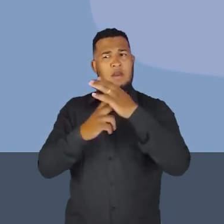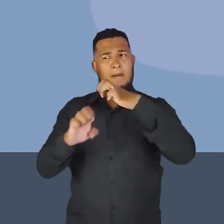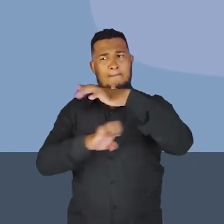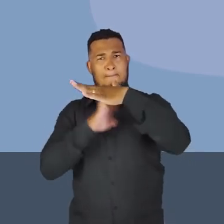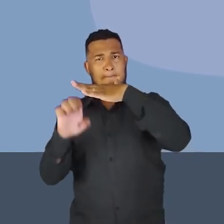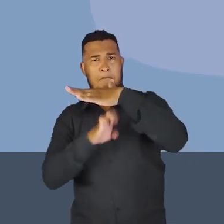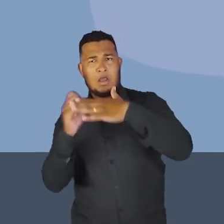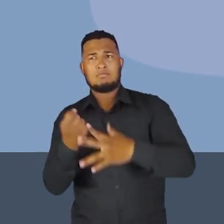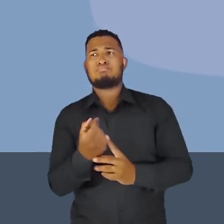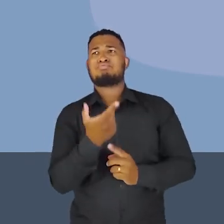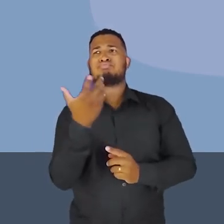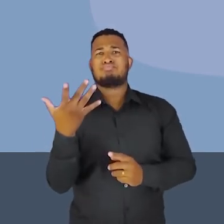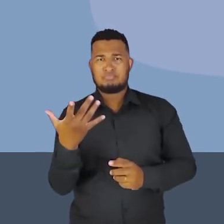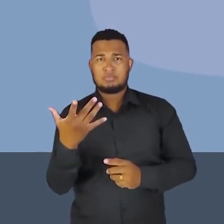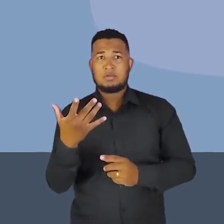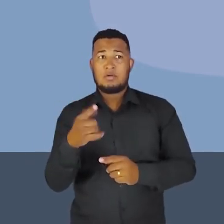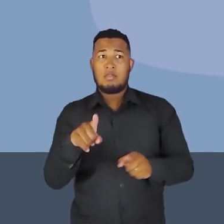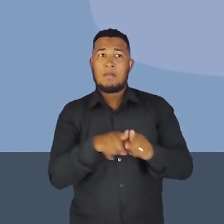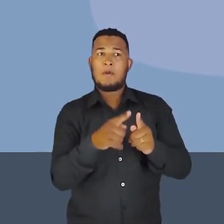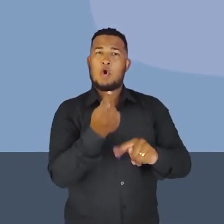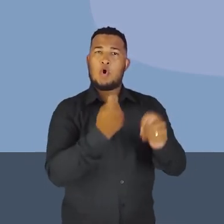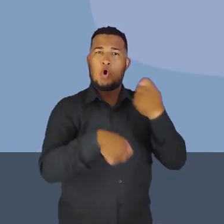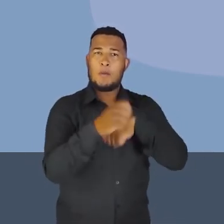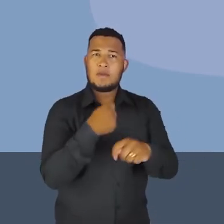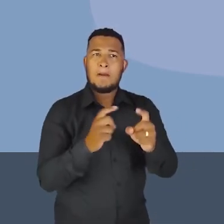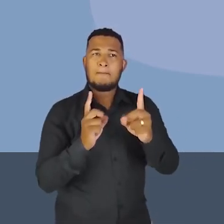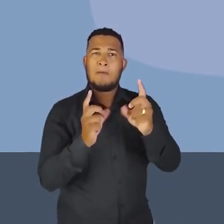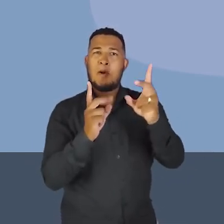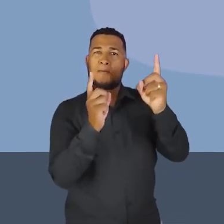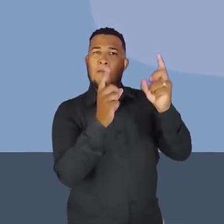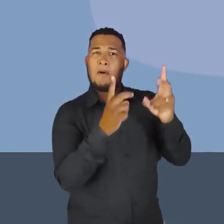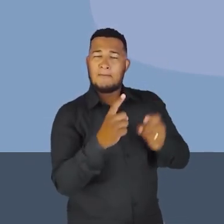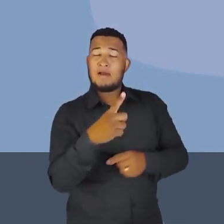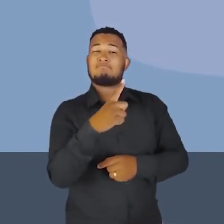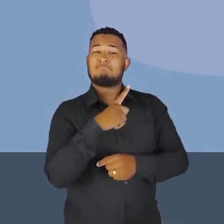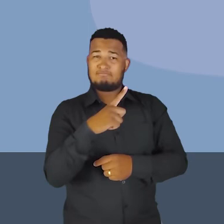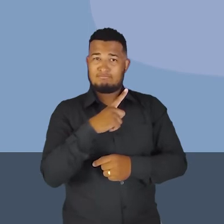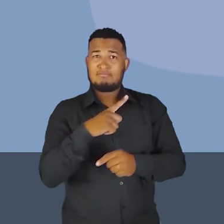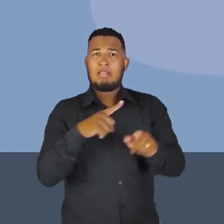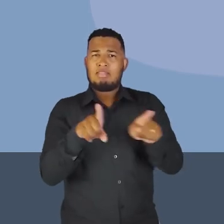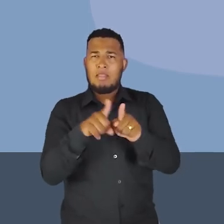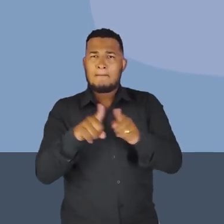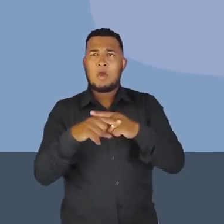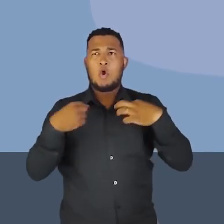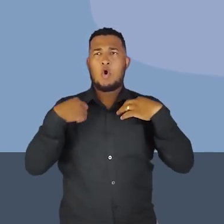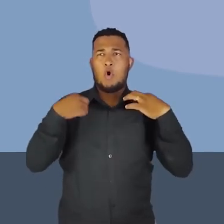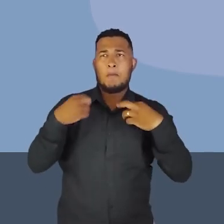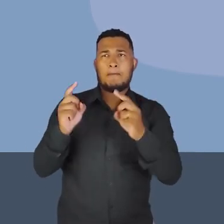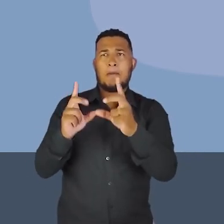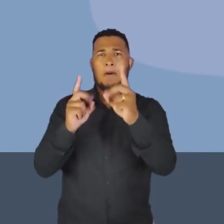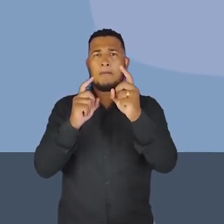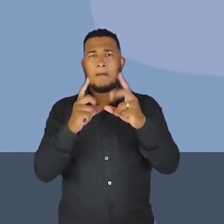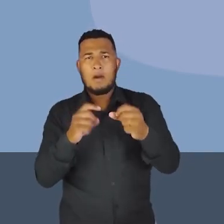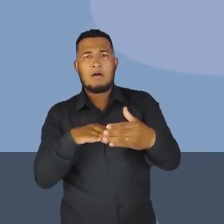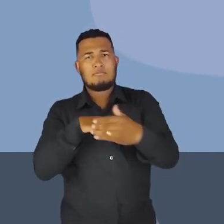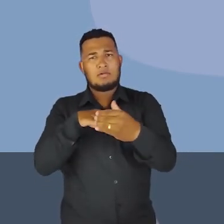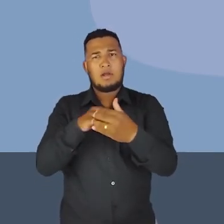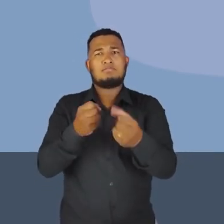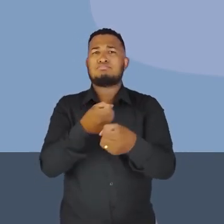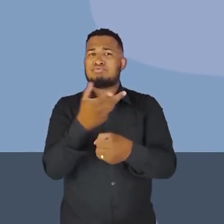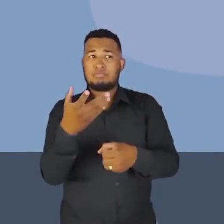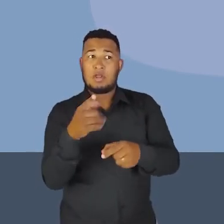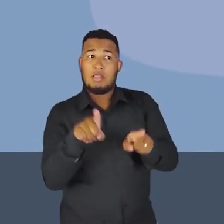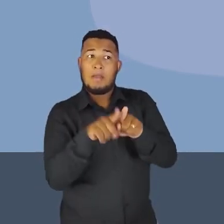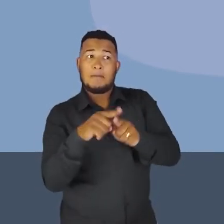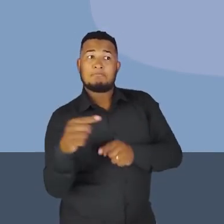de indústrias, área comercial, com fornecimento de vendas, de utensílios domésticos, roupas e calçados, e área residencial,